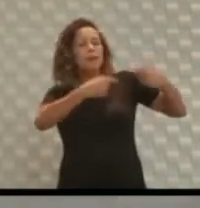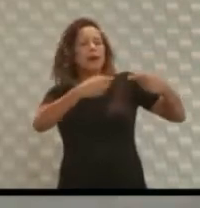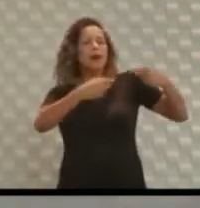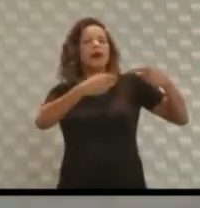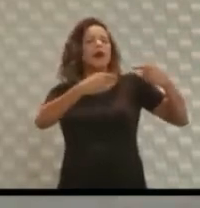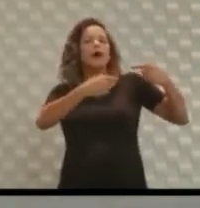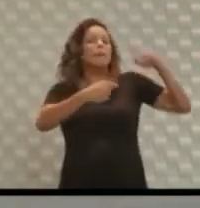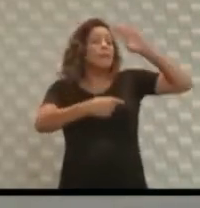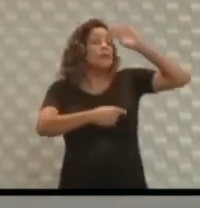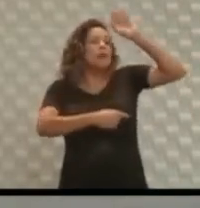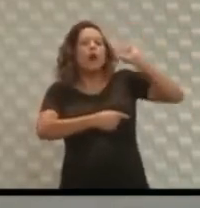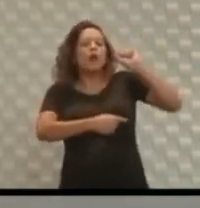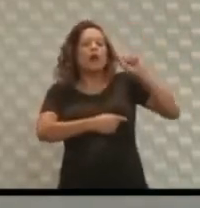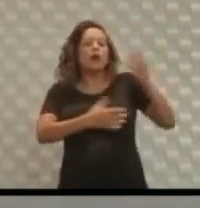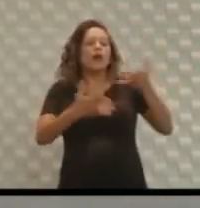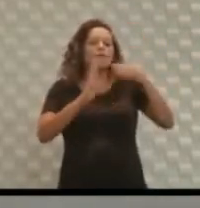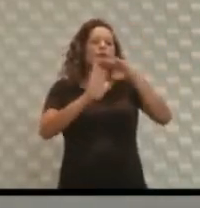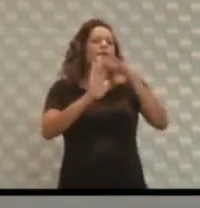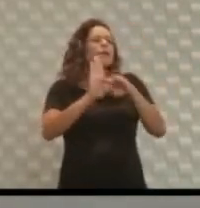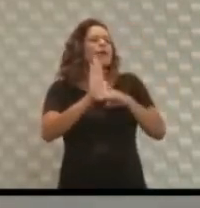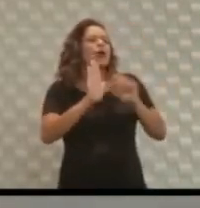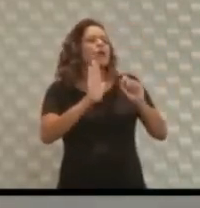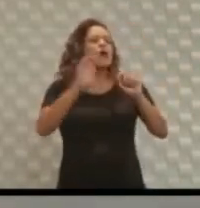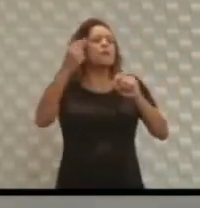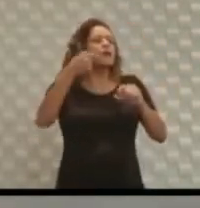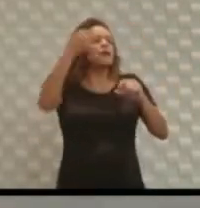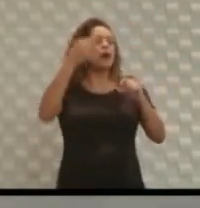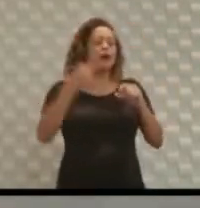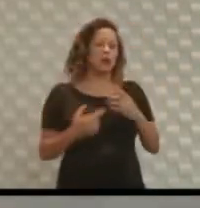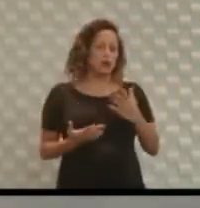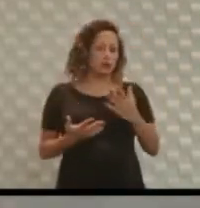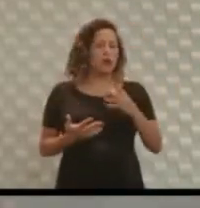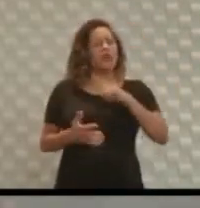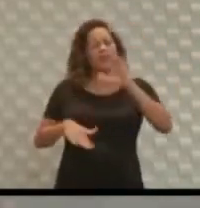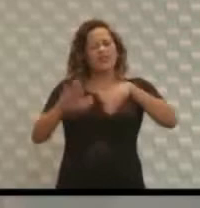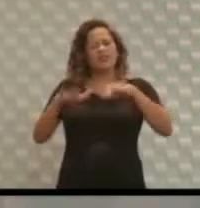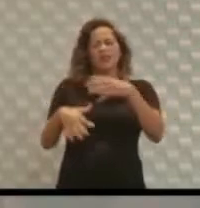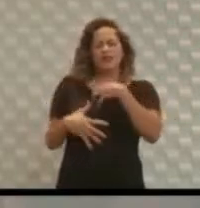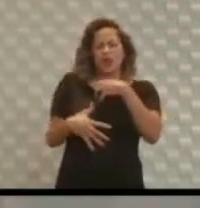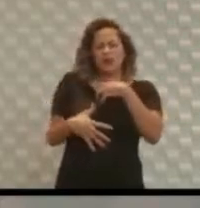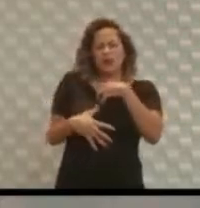diferente, que, aliás, temos, né? Eu e o Lamartine somos água e vinho.